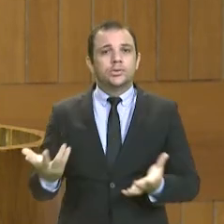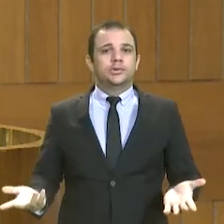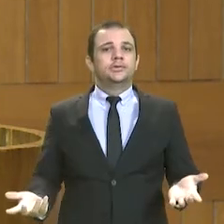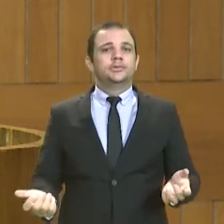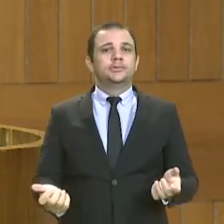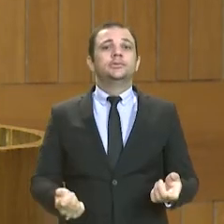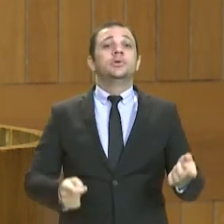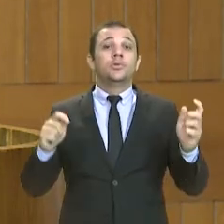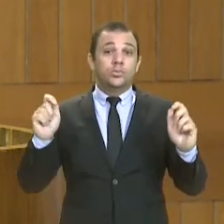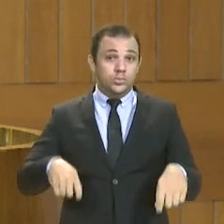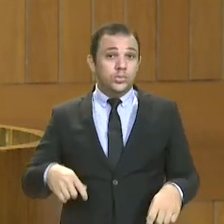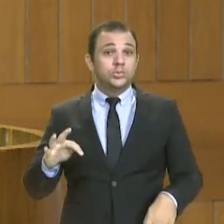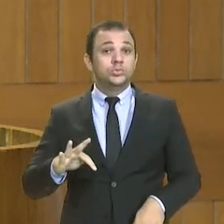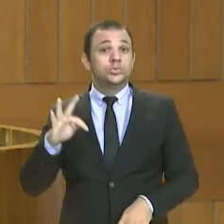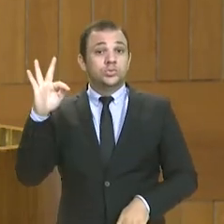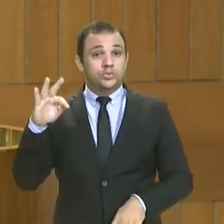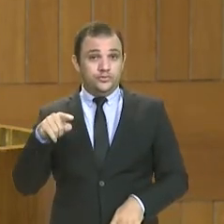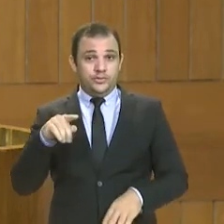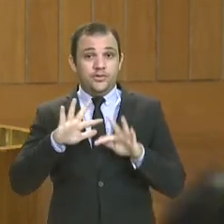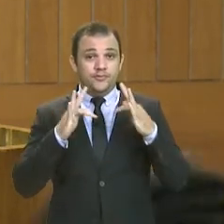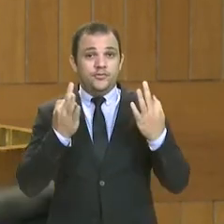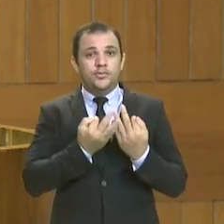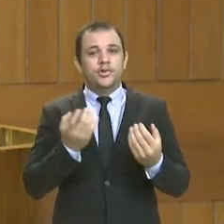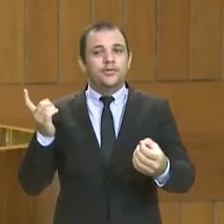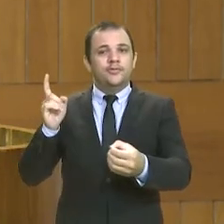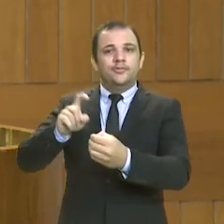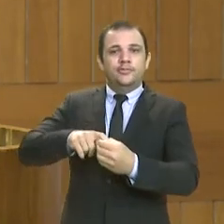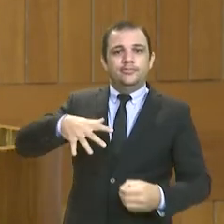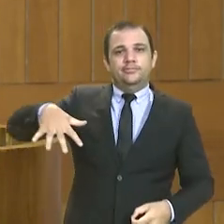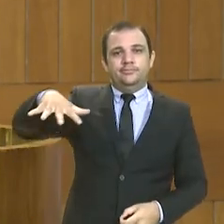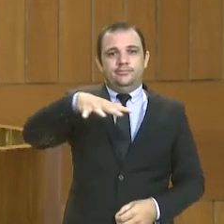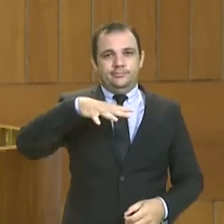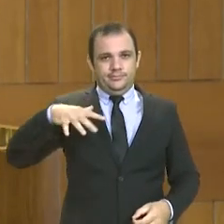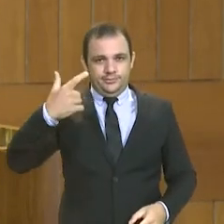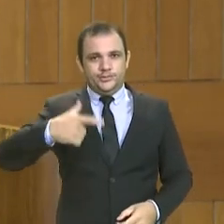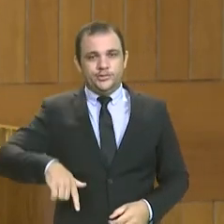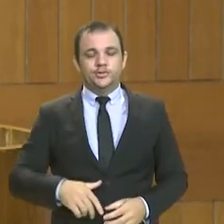trazer aí as famílias para dentro do Parque de Exposição Independência. Muito obrigado, senhor presidente.